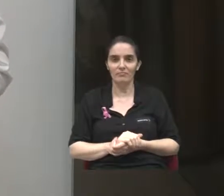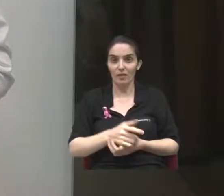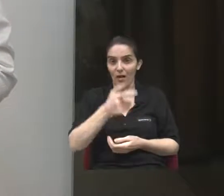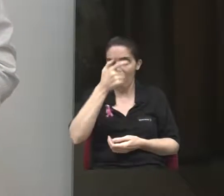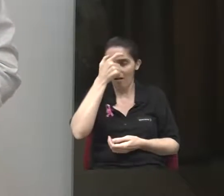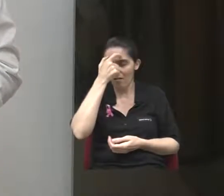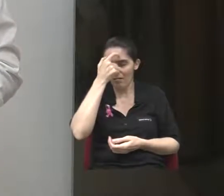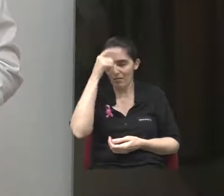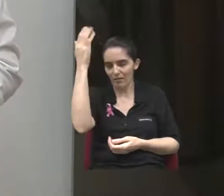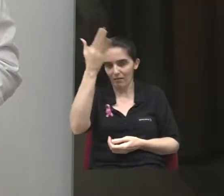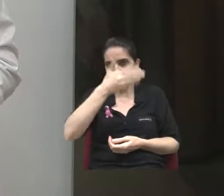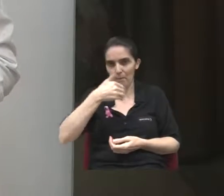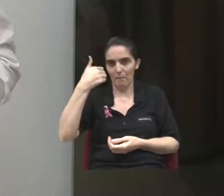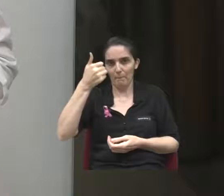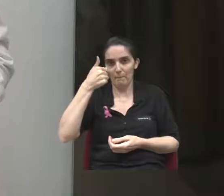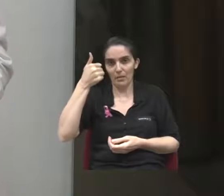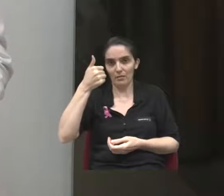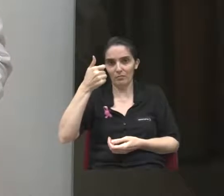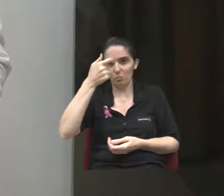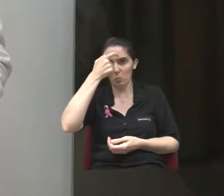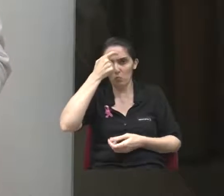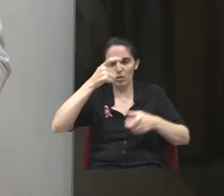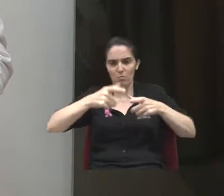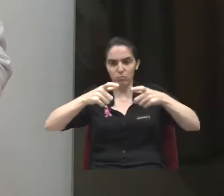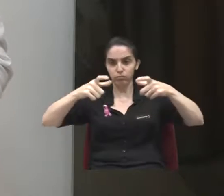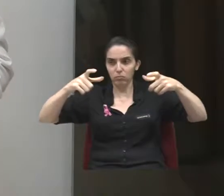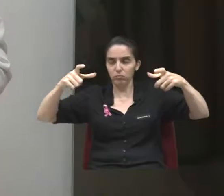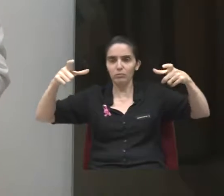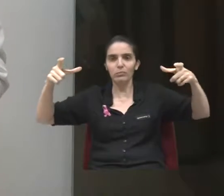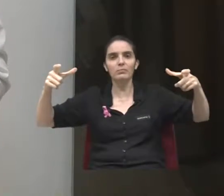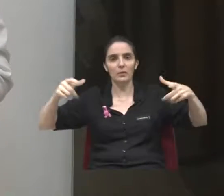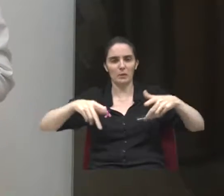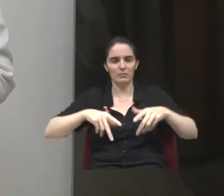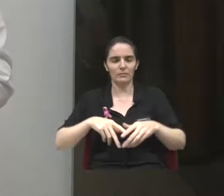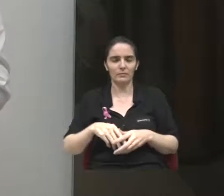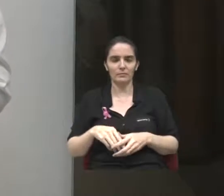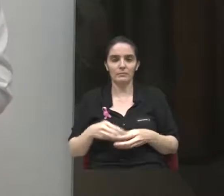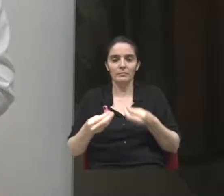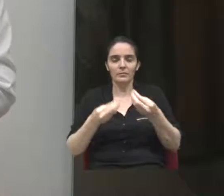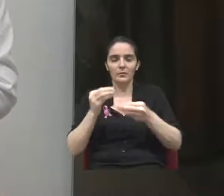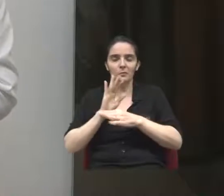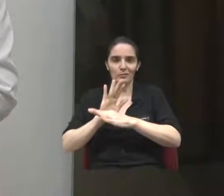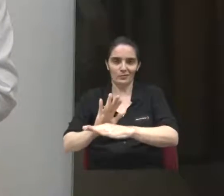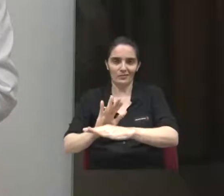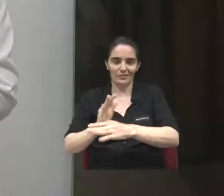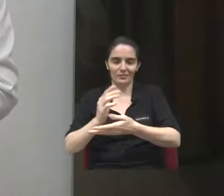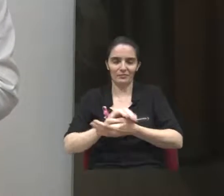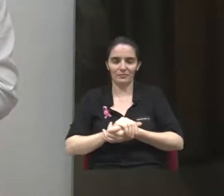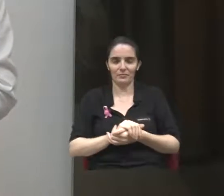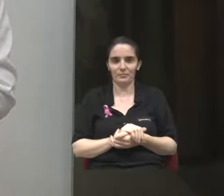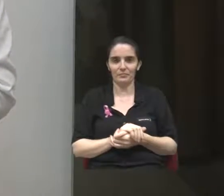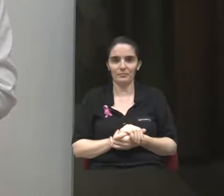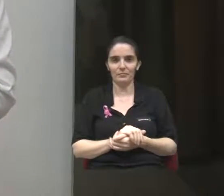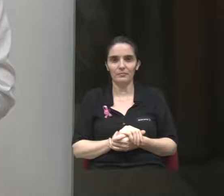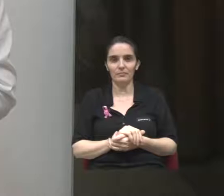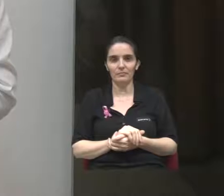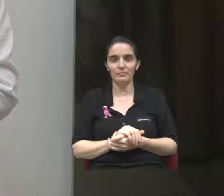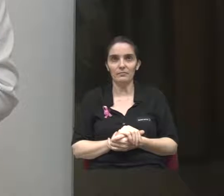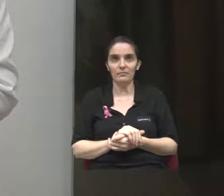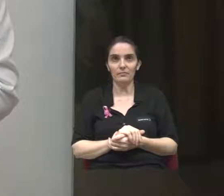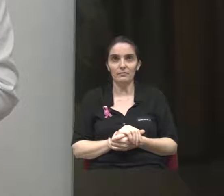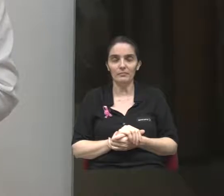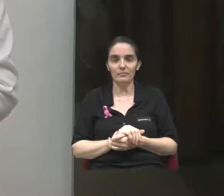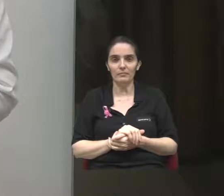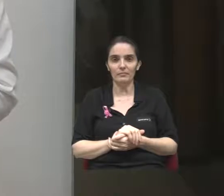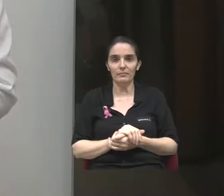maior de como agir no horário dessa, numa hora dessa. Como diz o